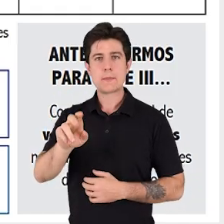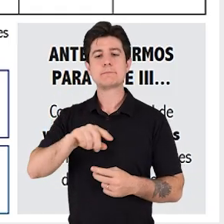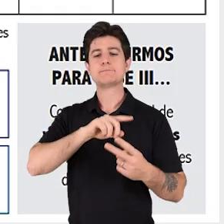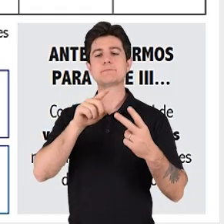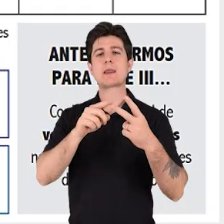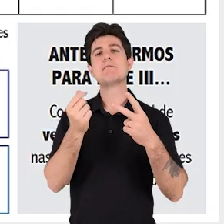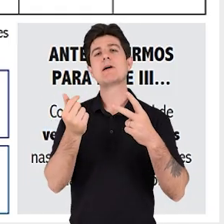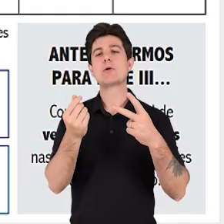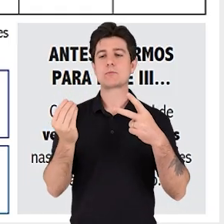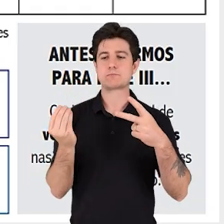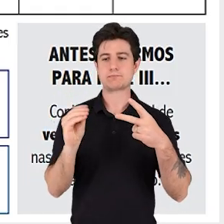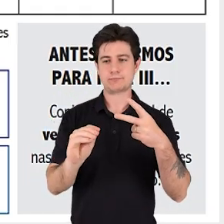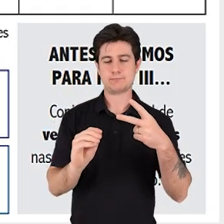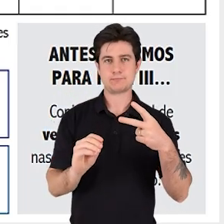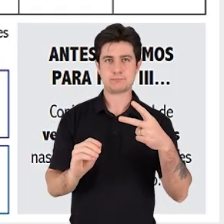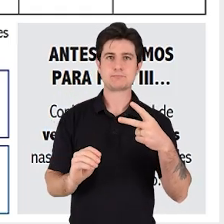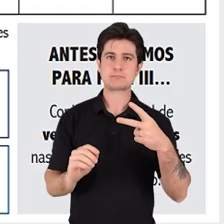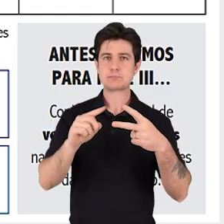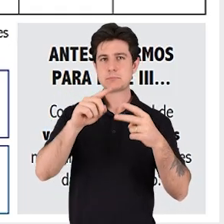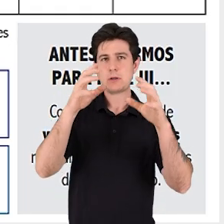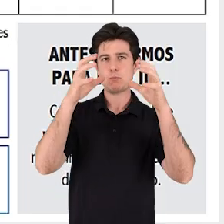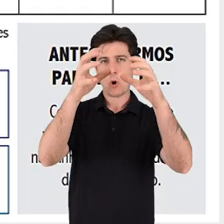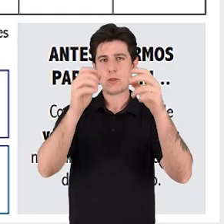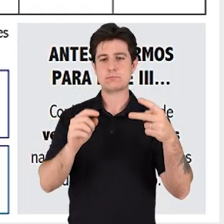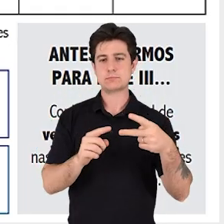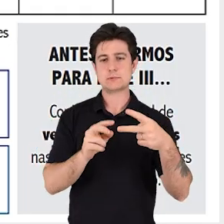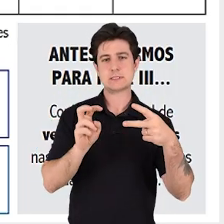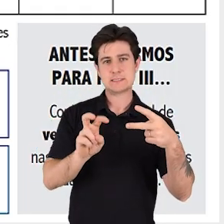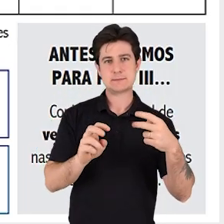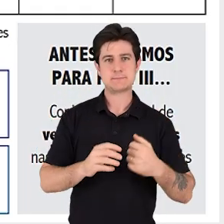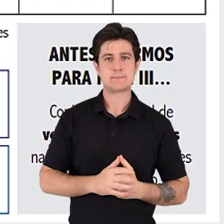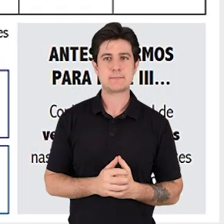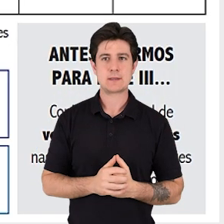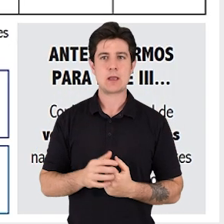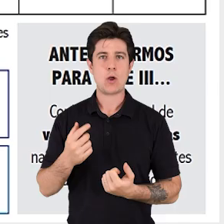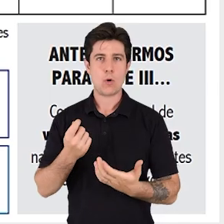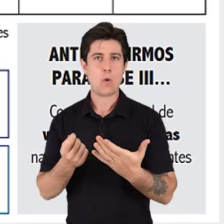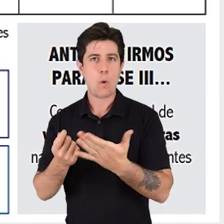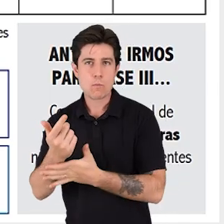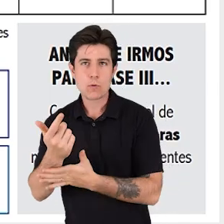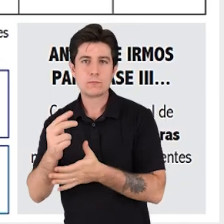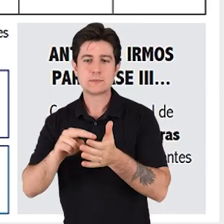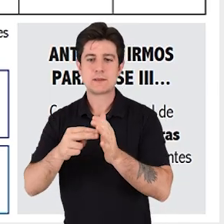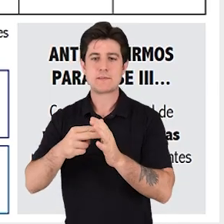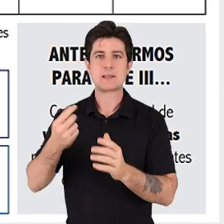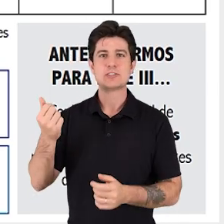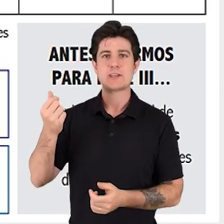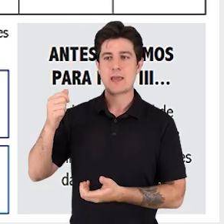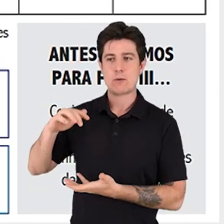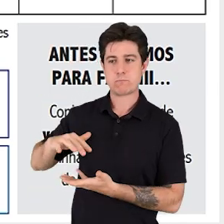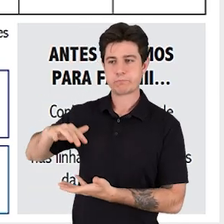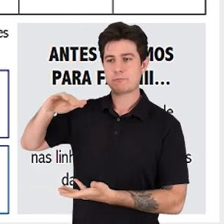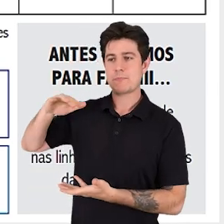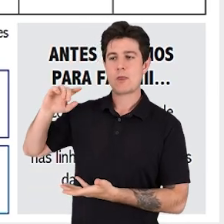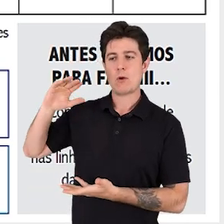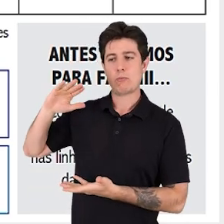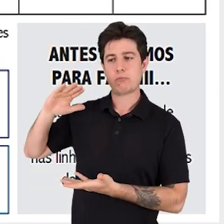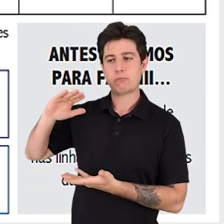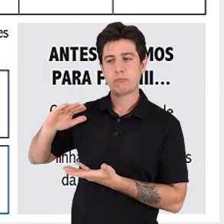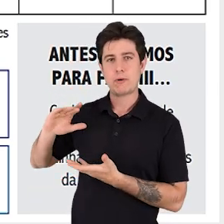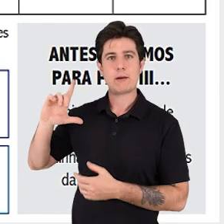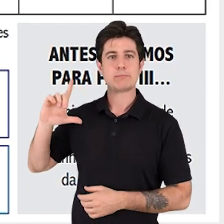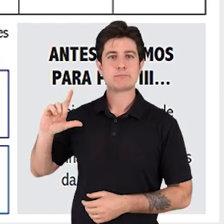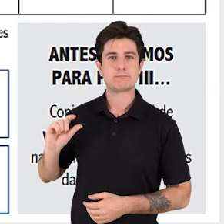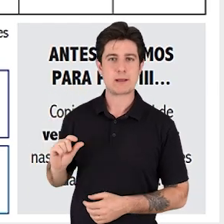nome do produto e o quanto pagou por esse. Quando compramos alguma coisa, acontece uma diminuição em nosso saldo disponível, que chamamos de